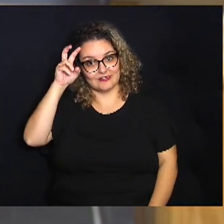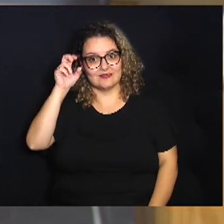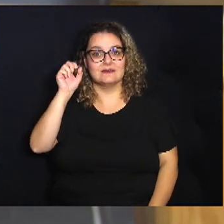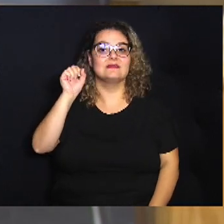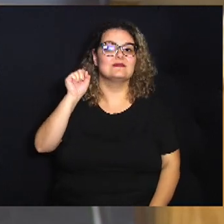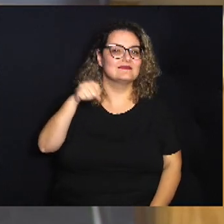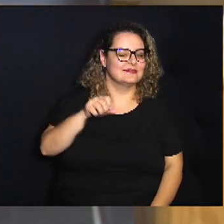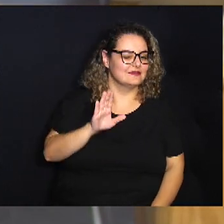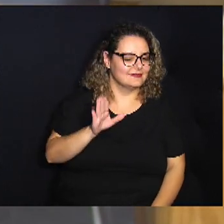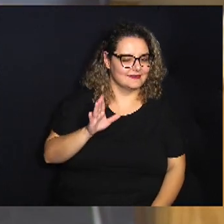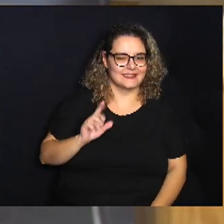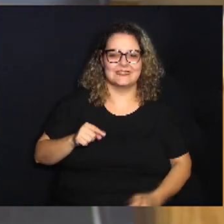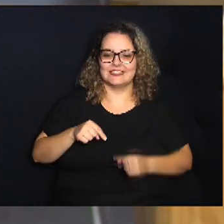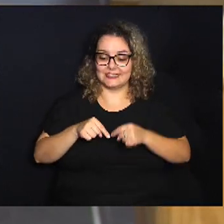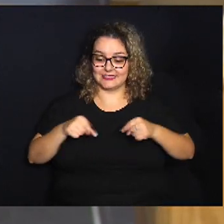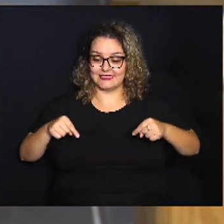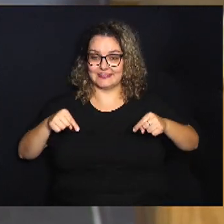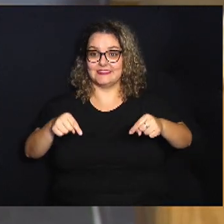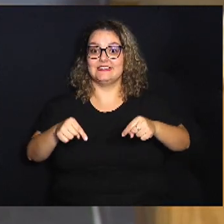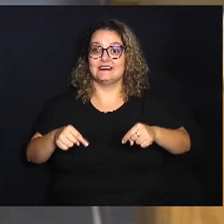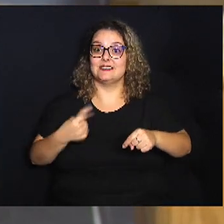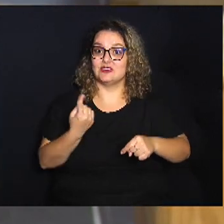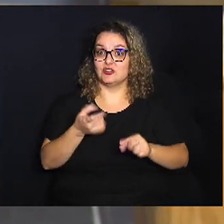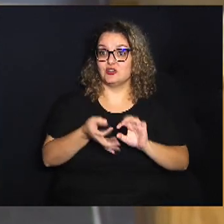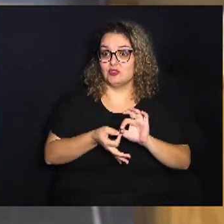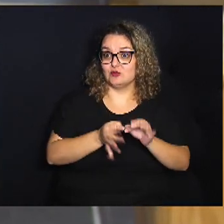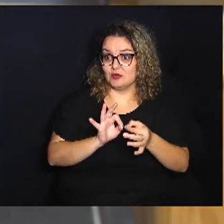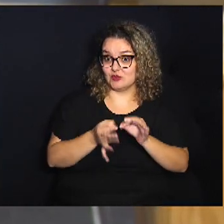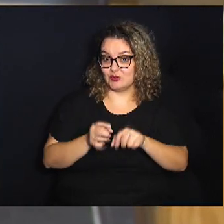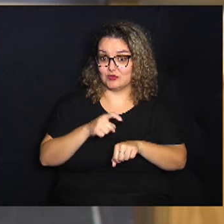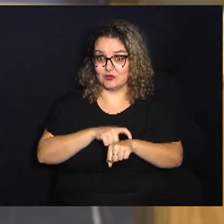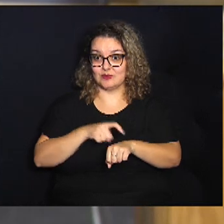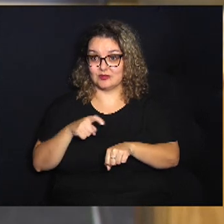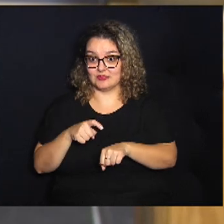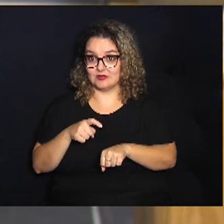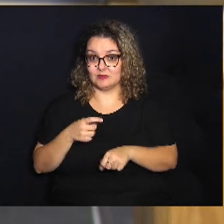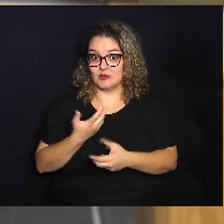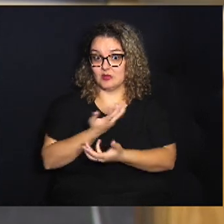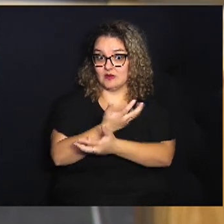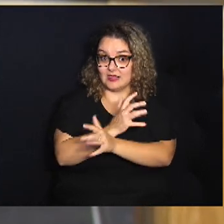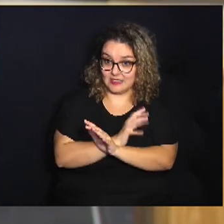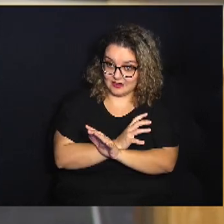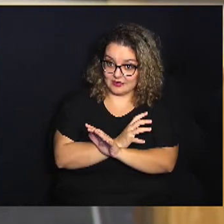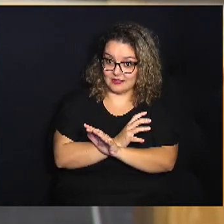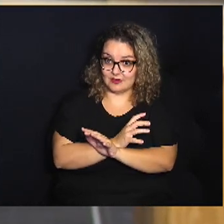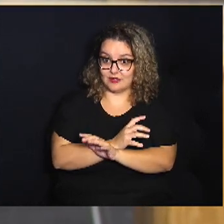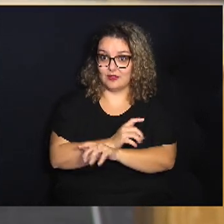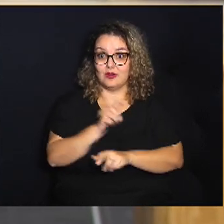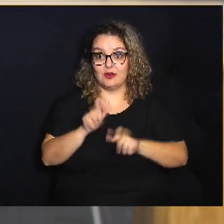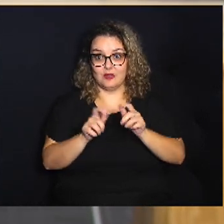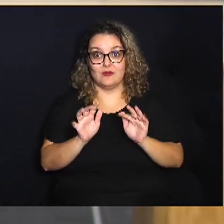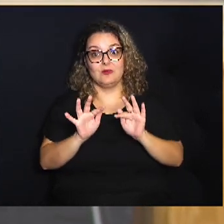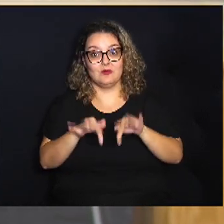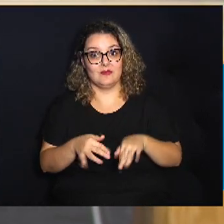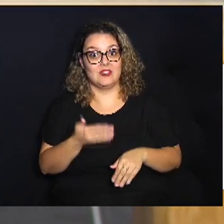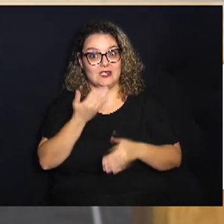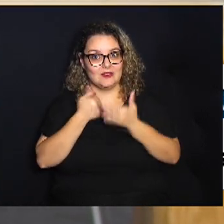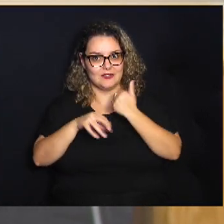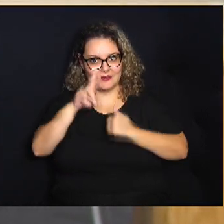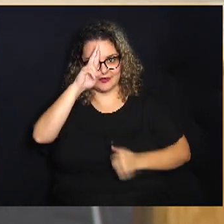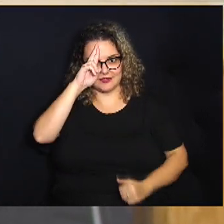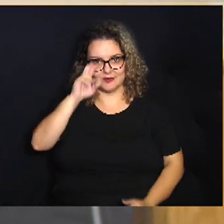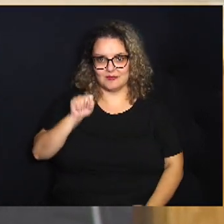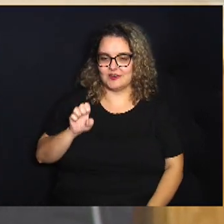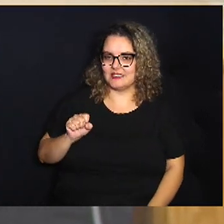já estou na sala de uma das oficinas, no momento aqui está vazio porque o pessoal está terminando o almoço, mas o